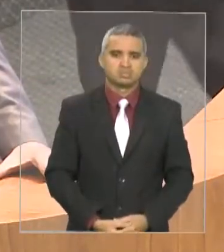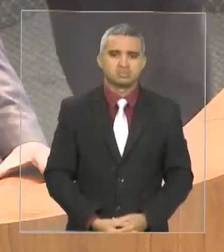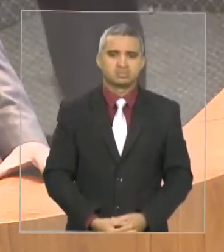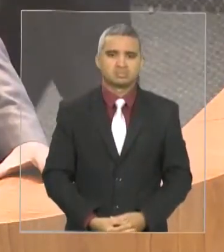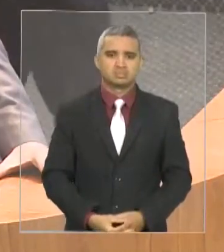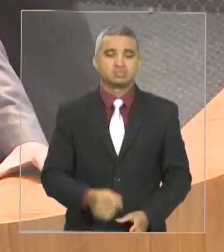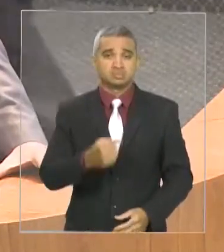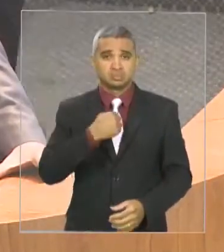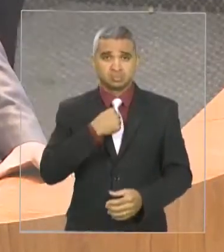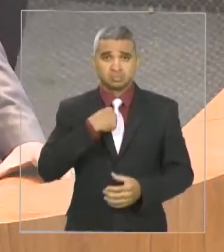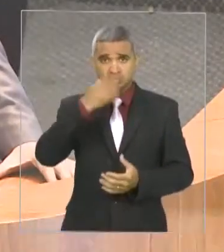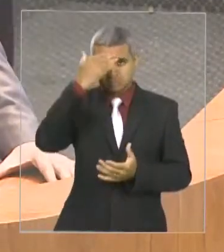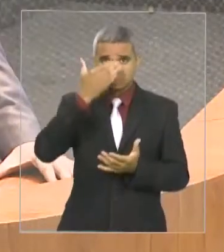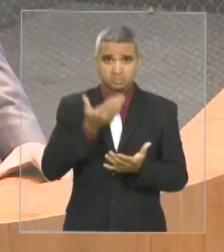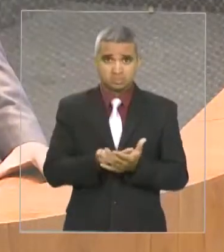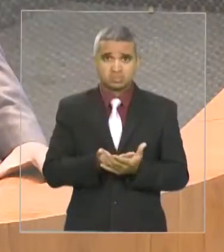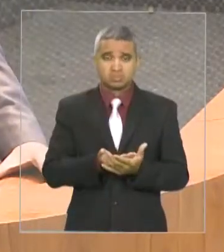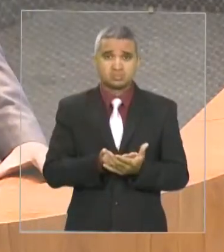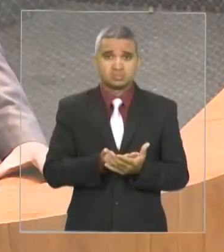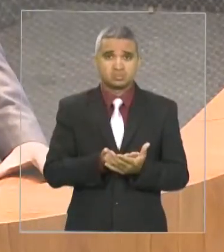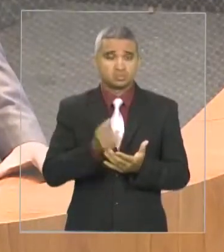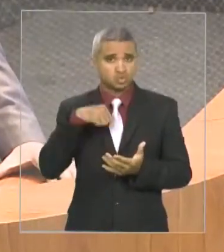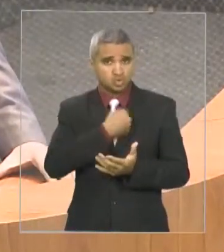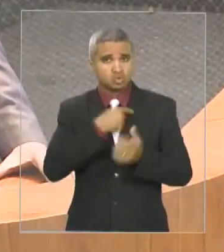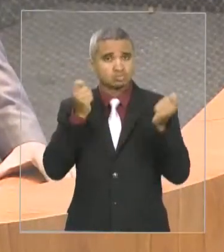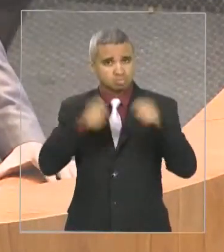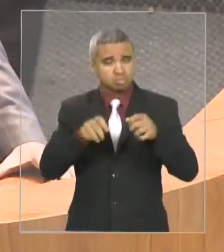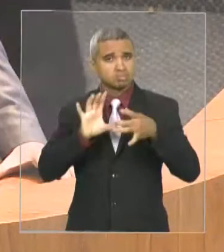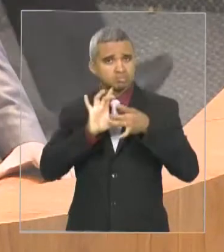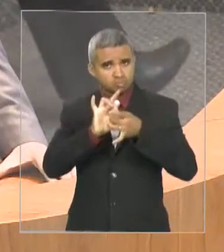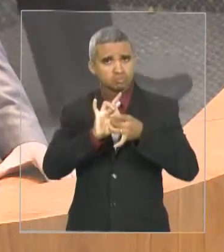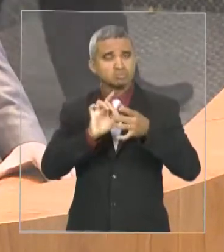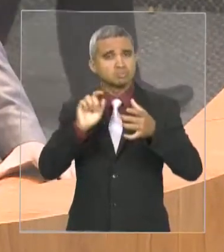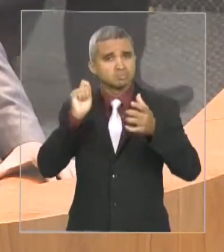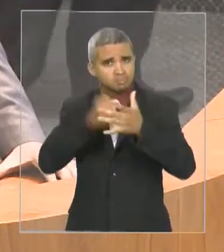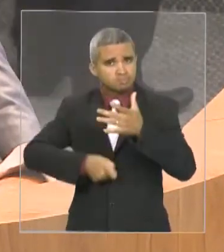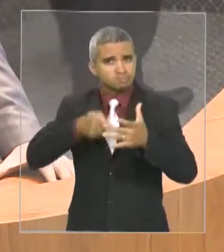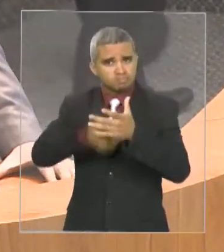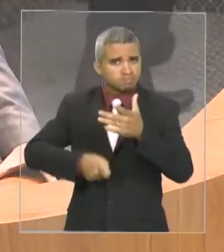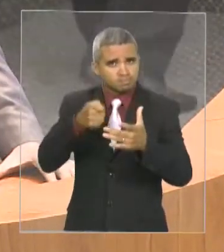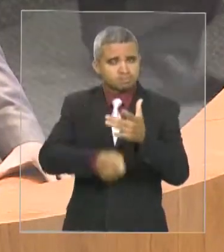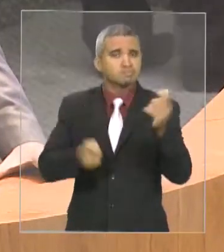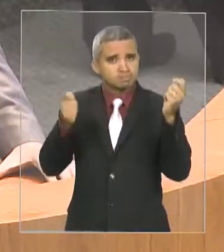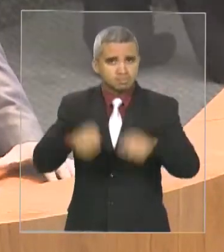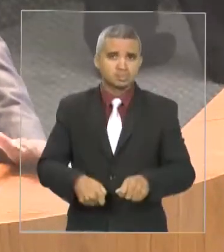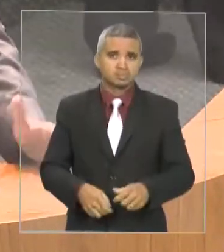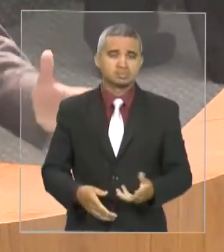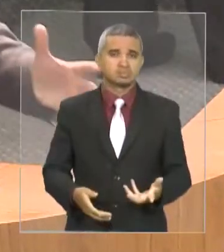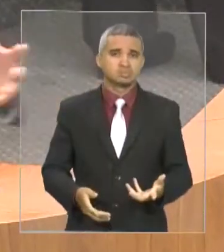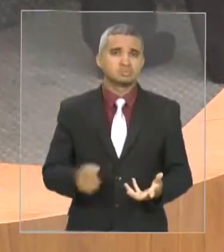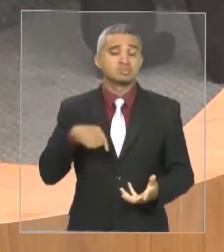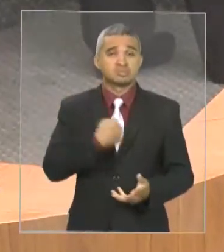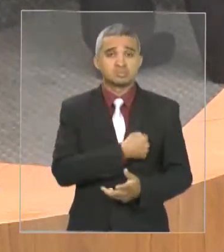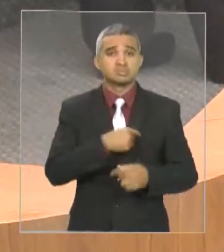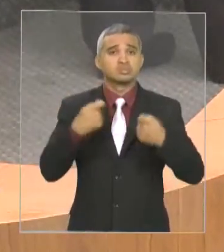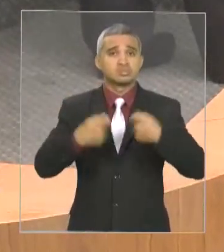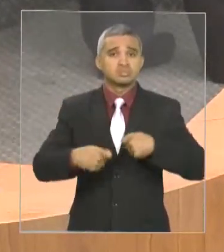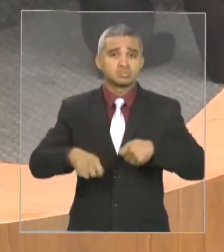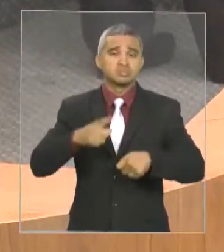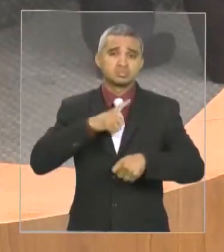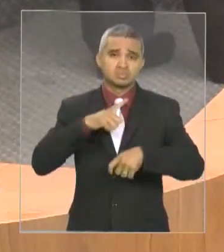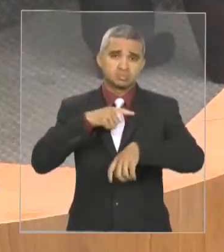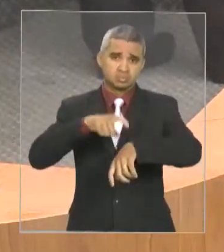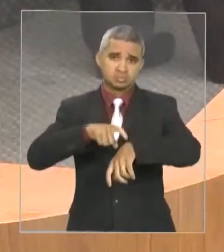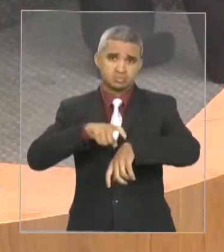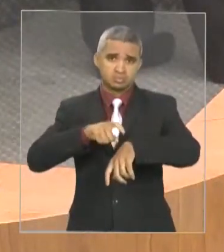Eu acredito nisso, na nossa capacidade. E é para isso que eu acho que nós precisamos aqui ter esse momento